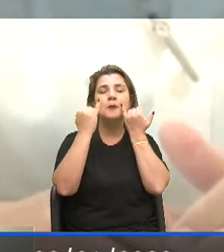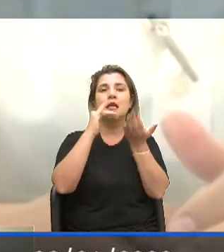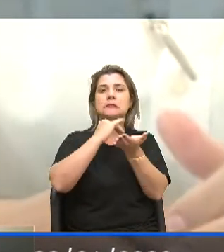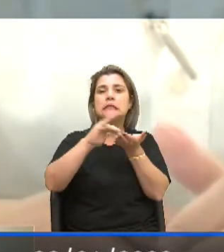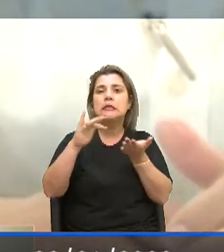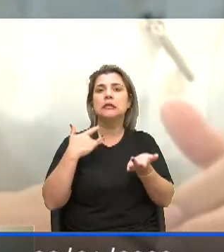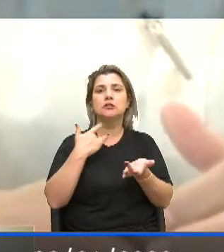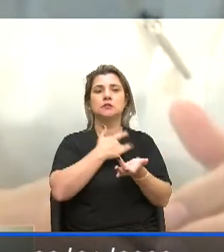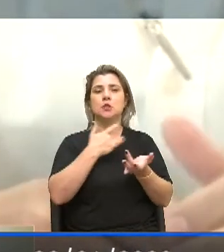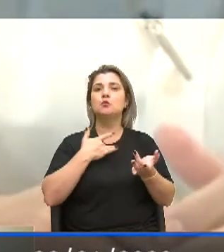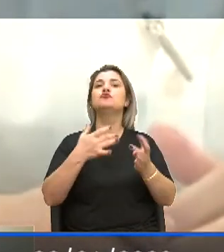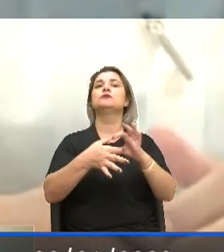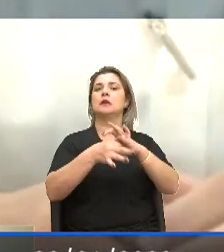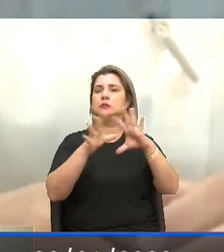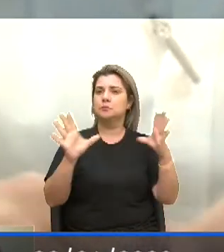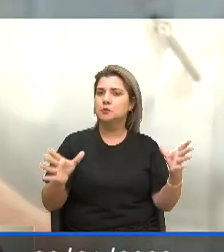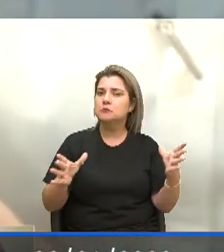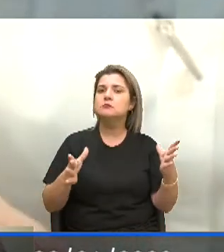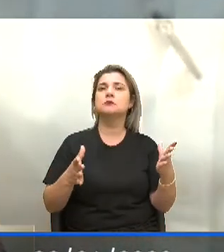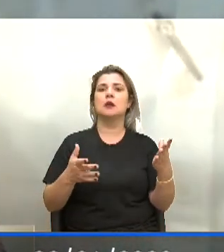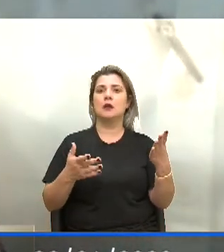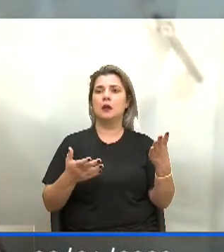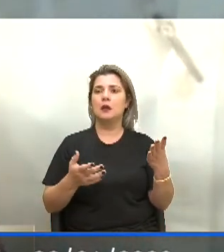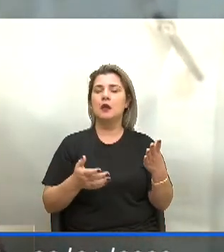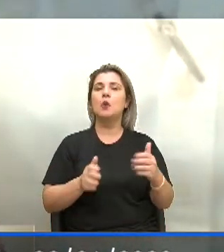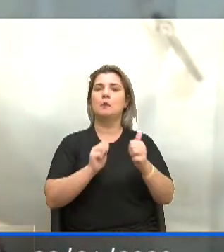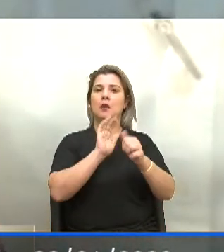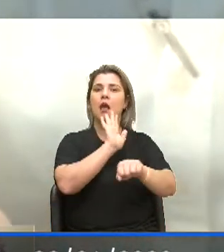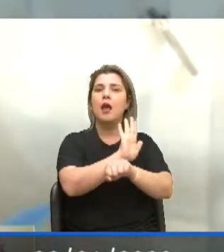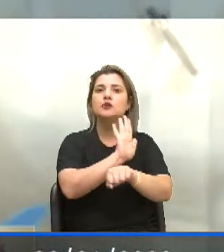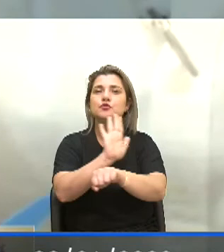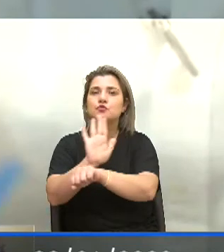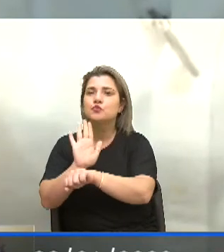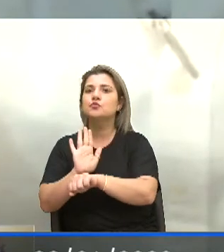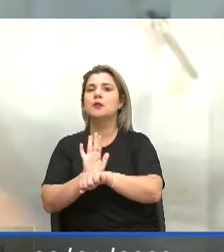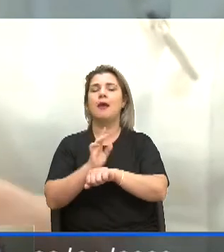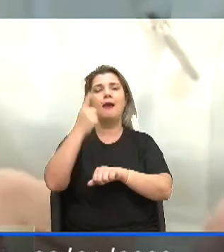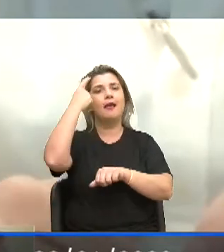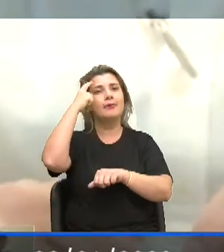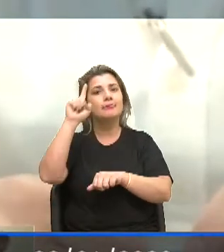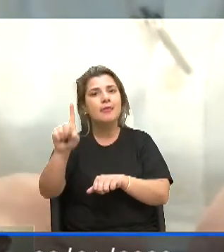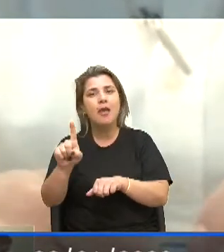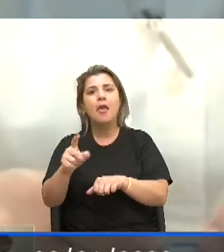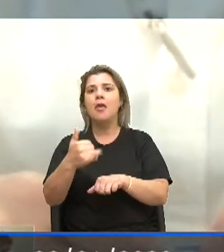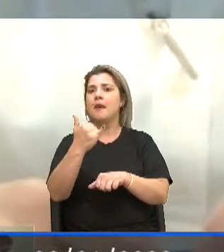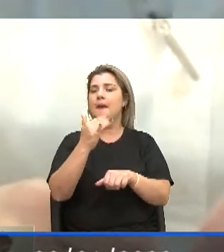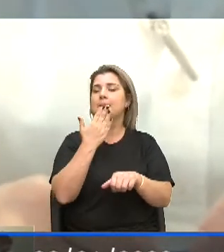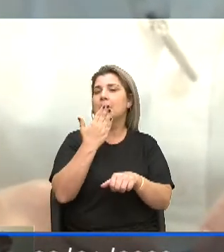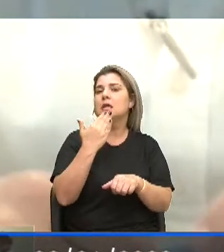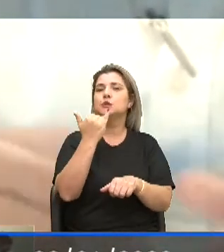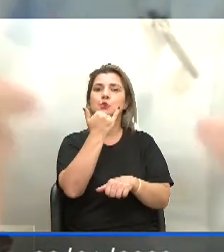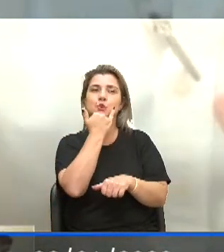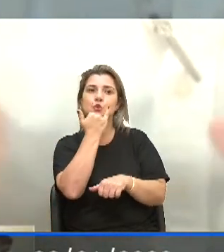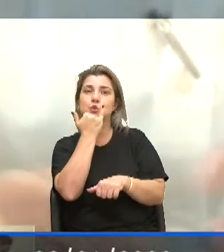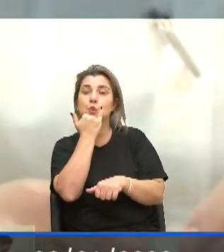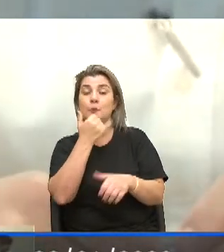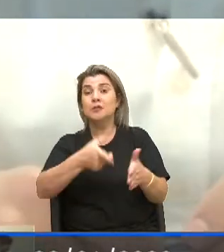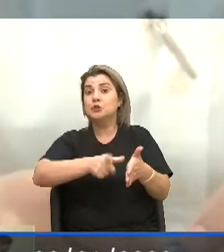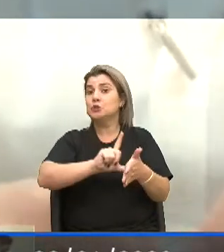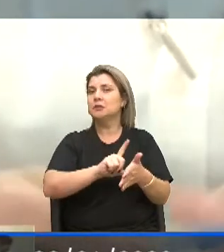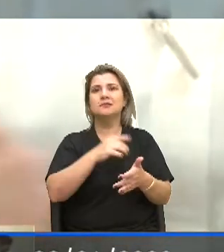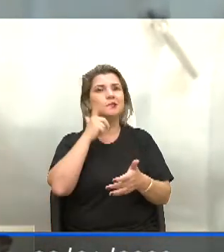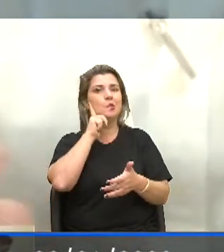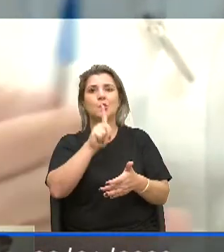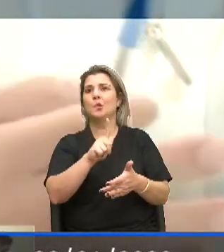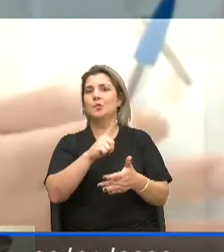disposição de todos para colaborar. A ideia, então, eu peço desculpas de não poder ter compartilhado anteriormente, eu já